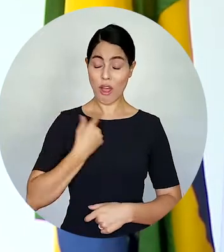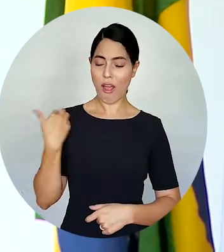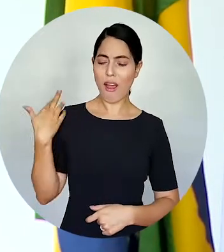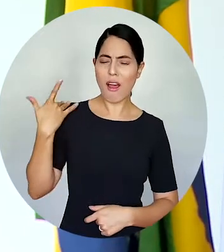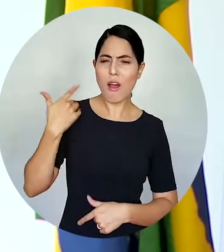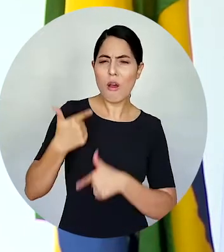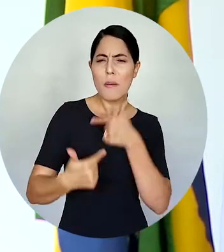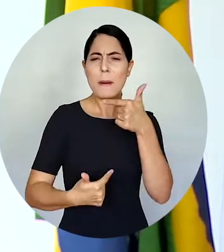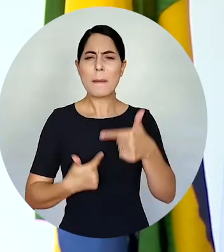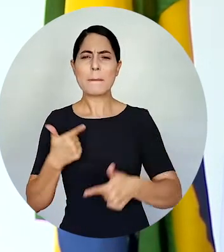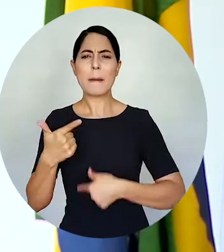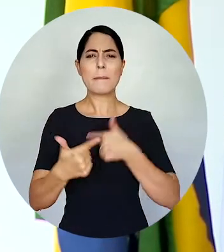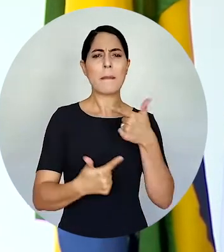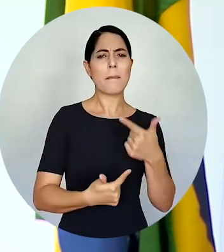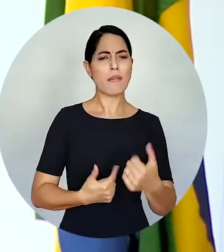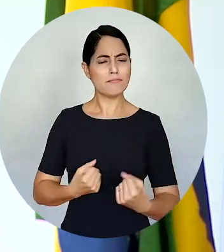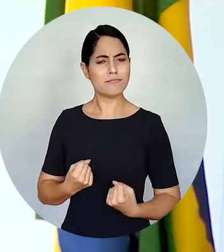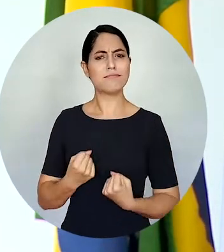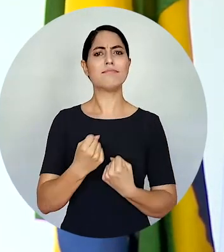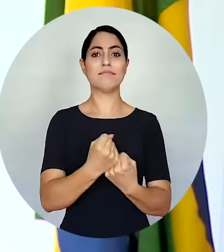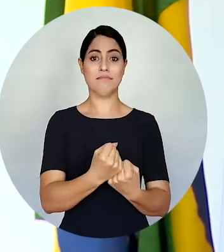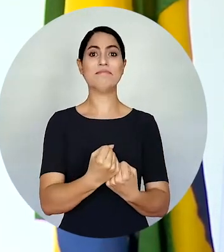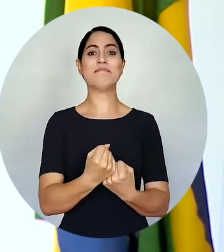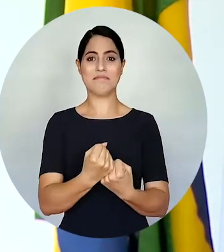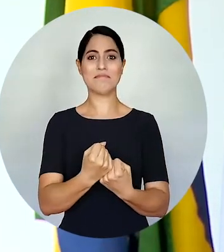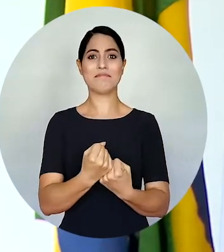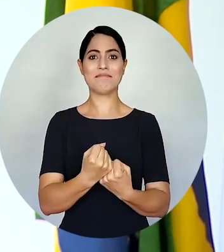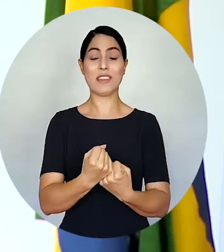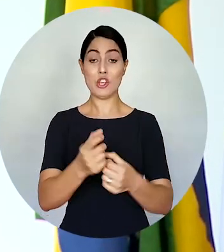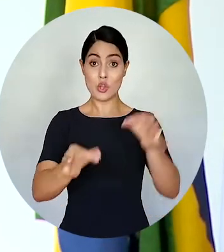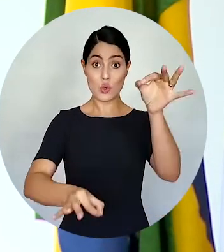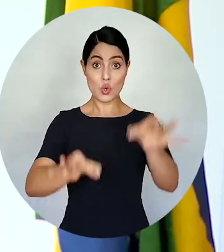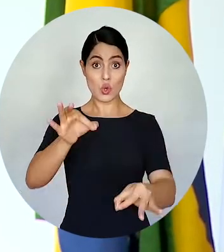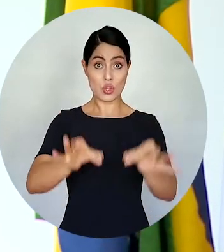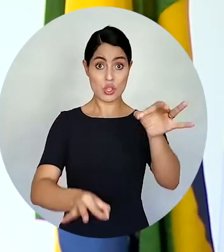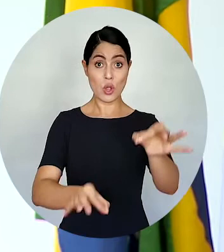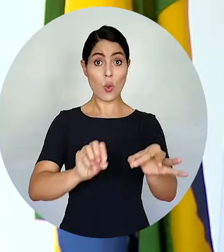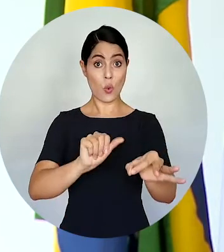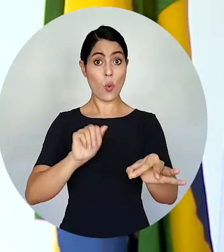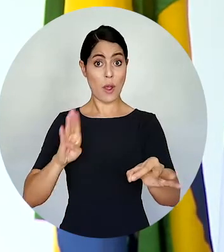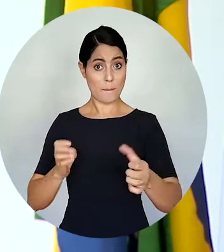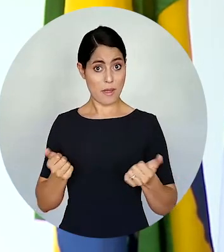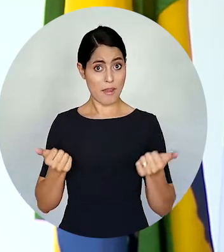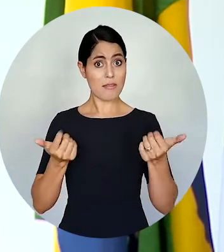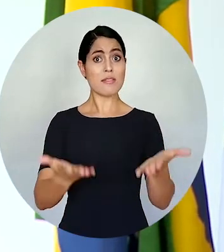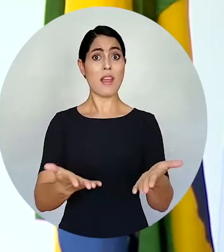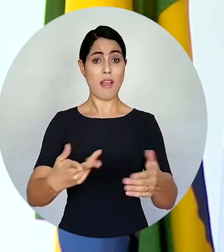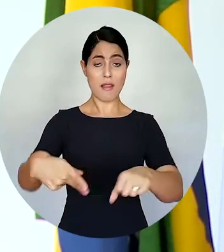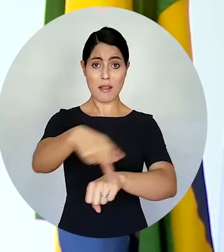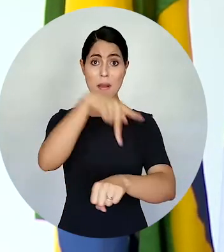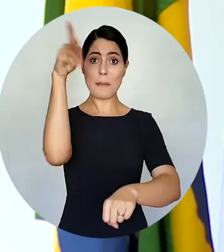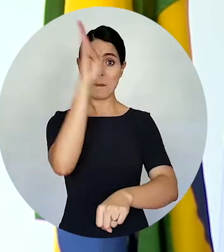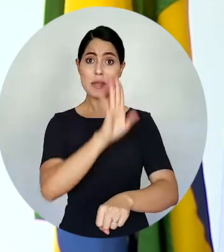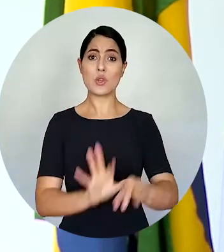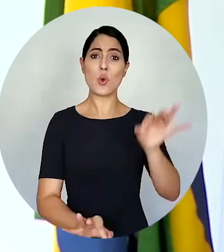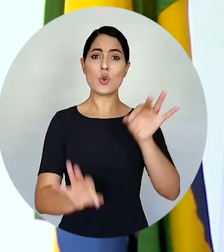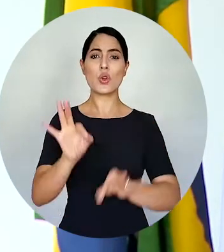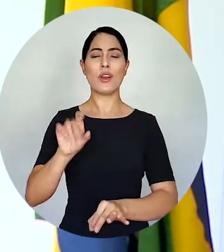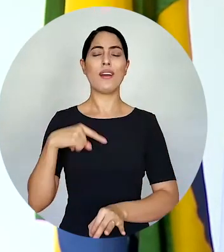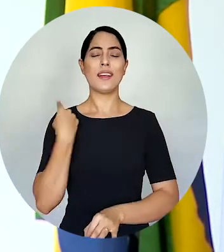narrativa, com a construção desse valoroso legado de justiça que a OAB entrega ao nosso país, é, para